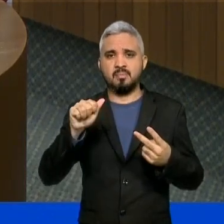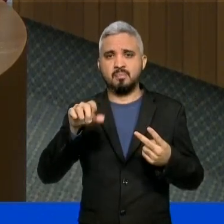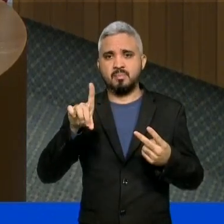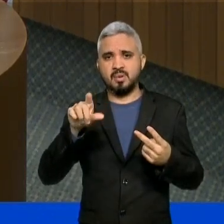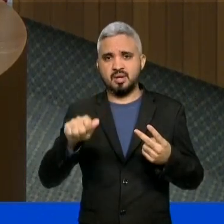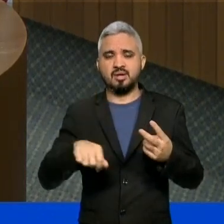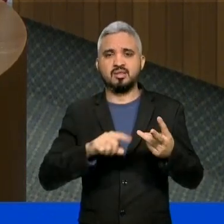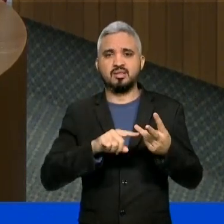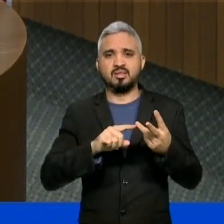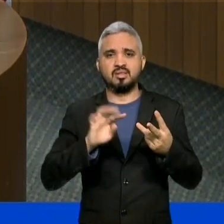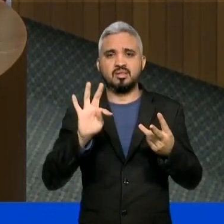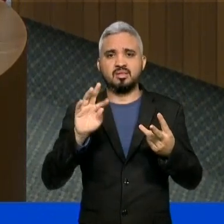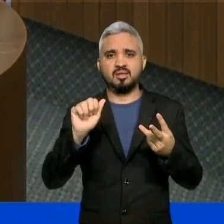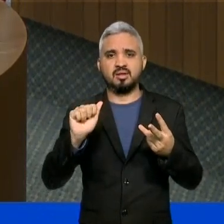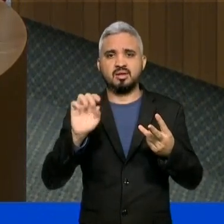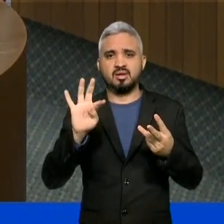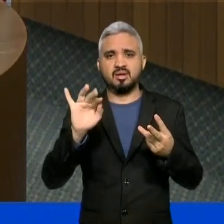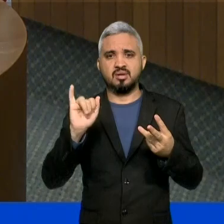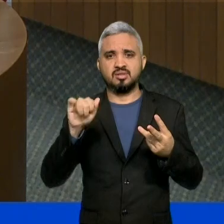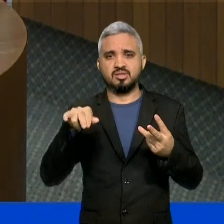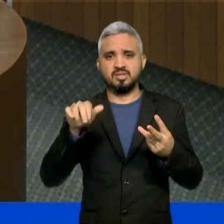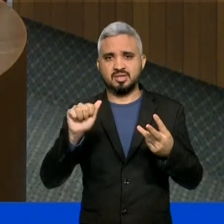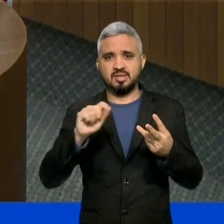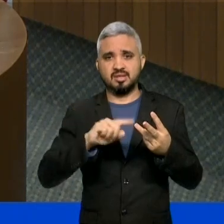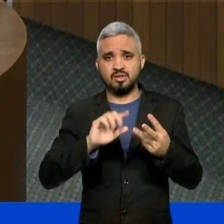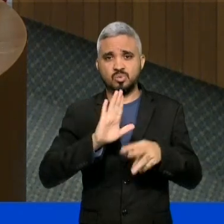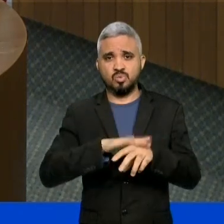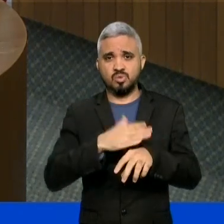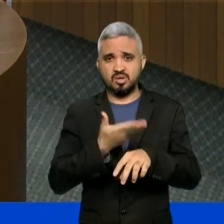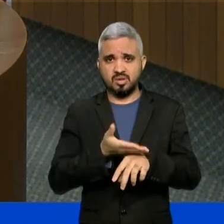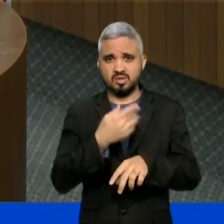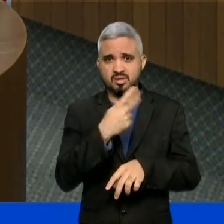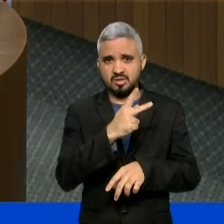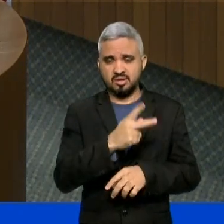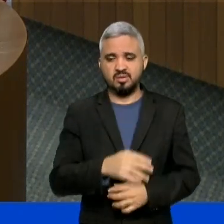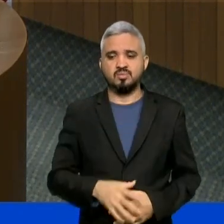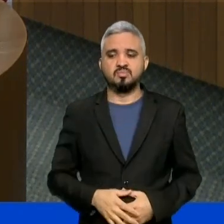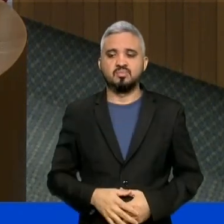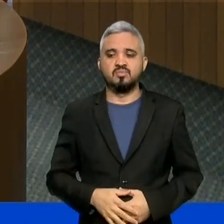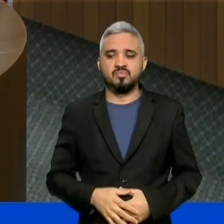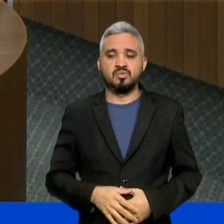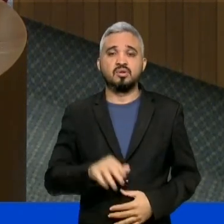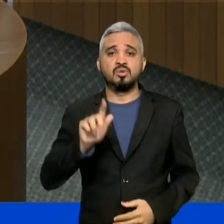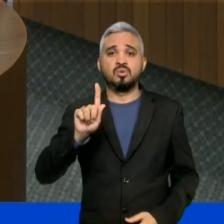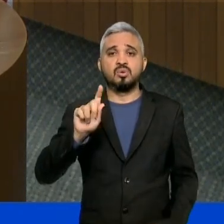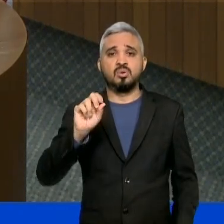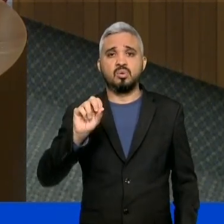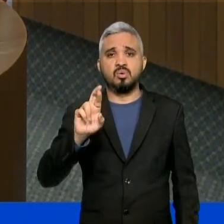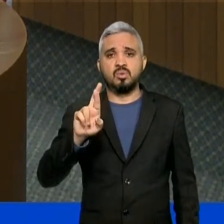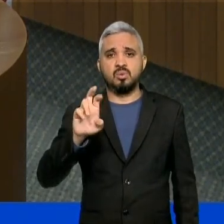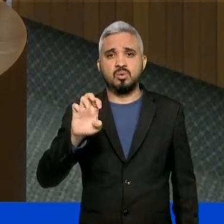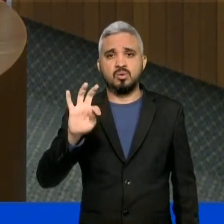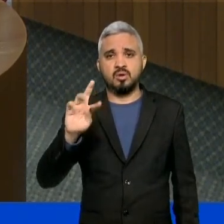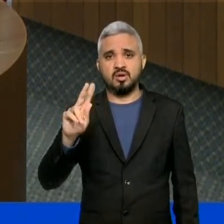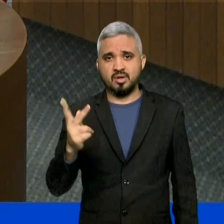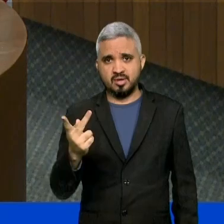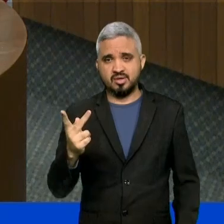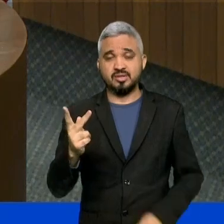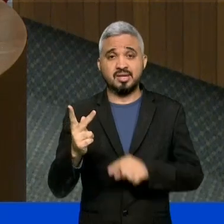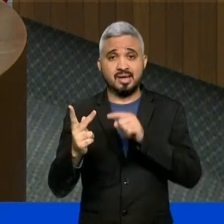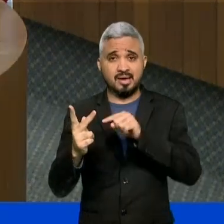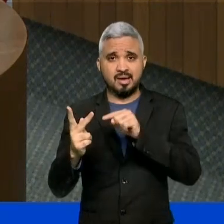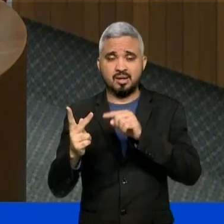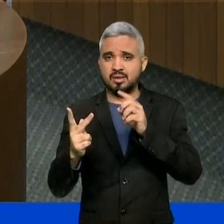aqui a minha amiga Gorete, viu? É porque a Gorete, eu sempre digo que ela é uma mulher do mundo, conhecedora de,